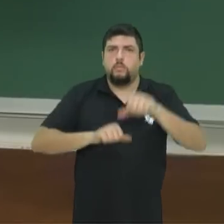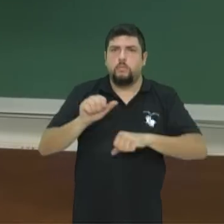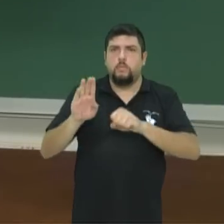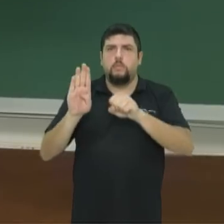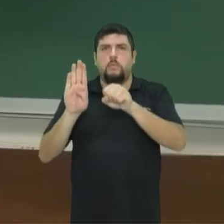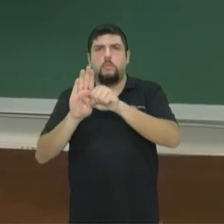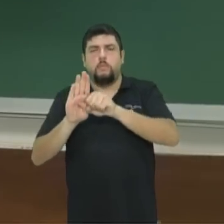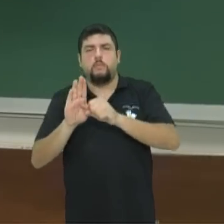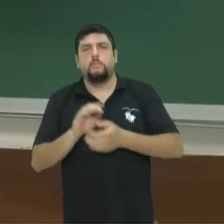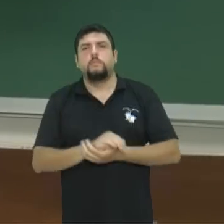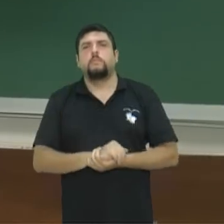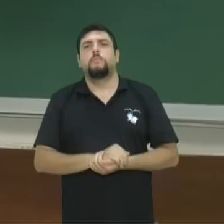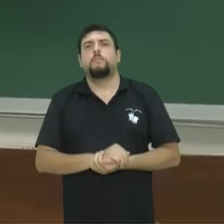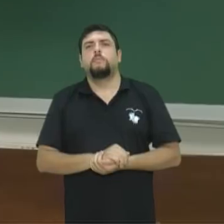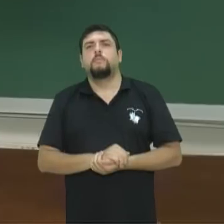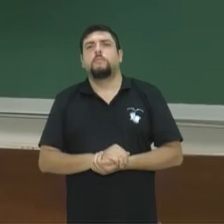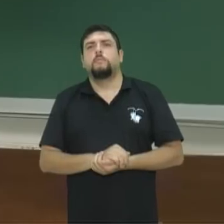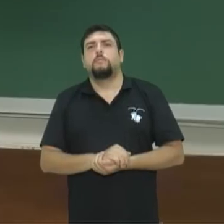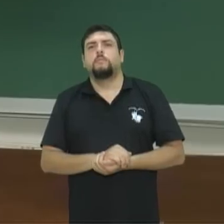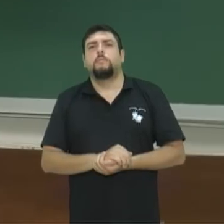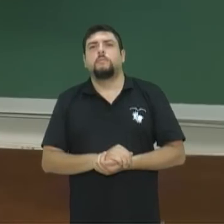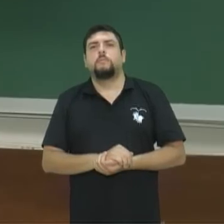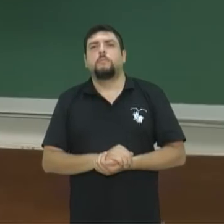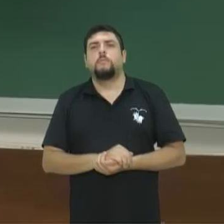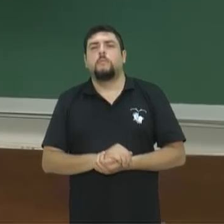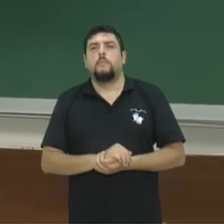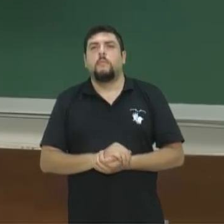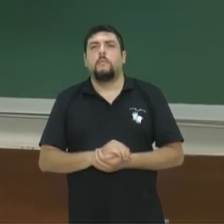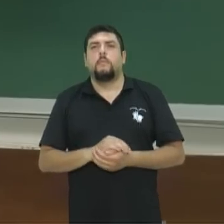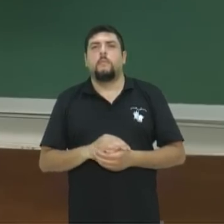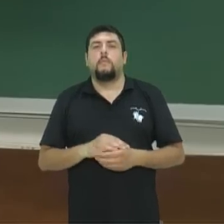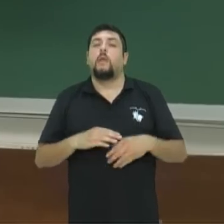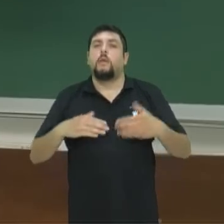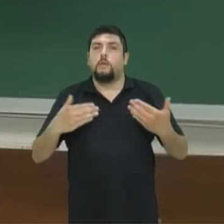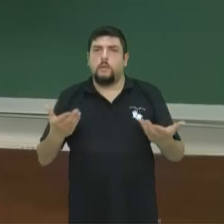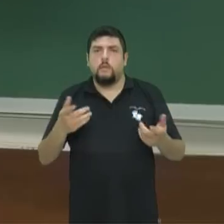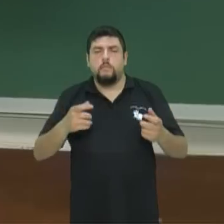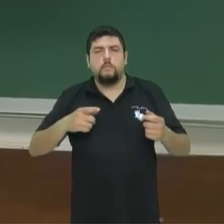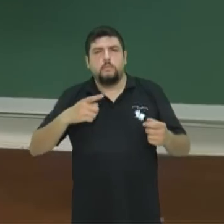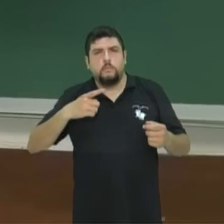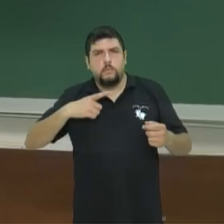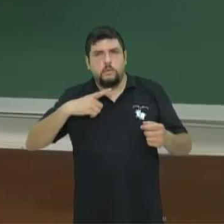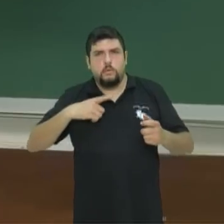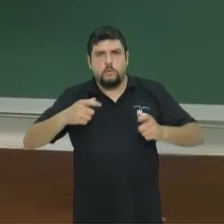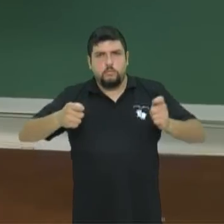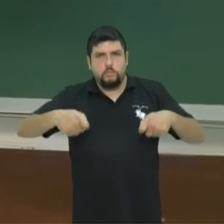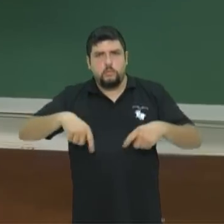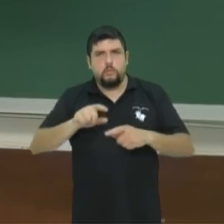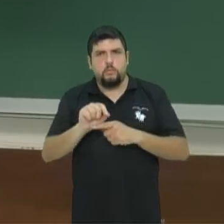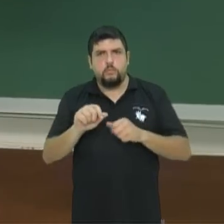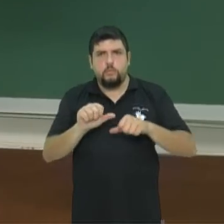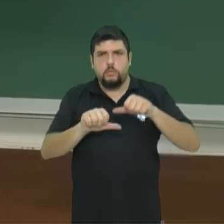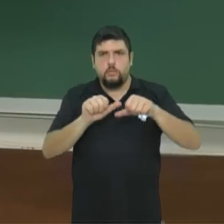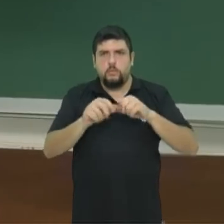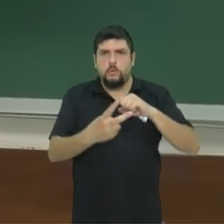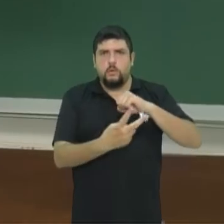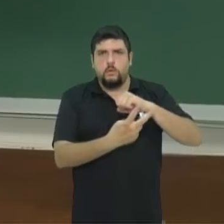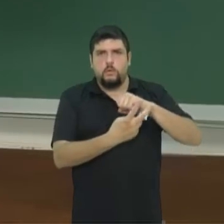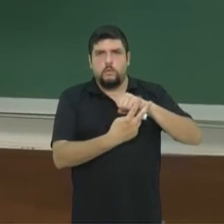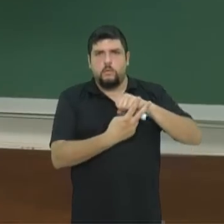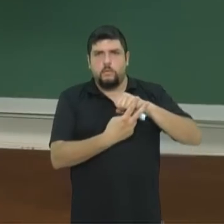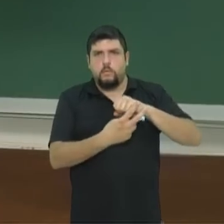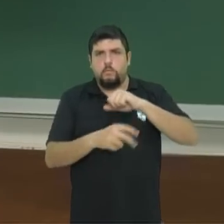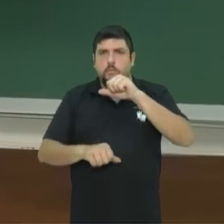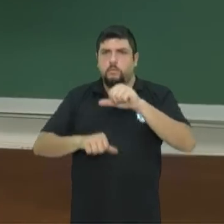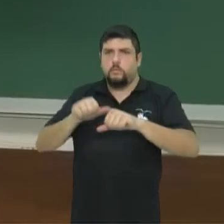né? E por aí vai. Então, a gente tem essas possibilidades aí de transformar verbos em substantivos que a gente